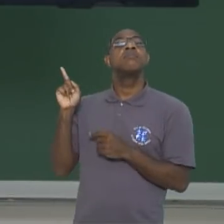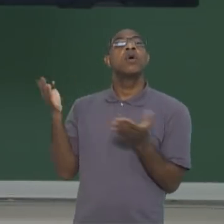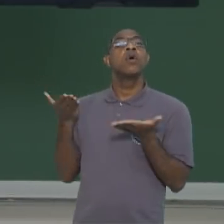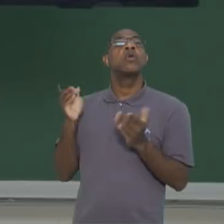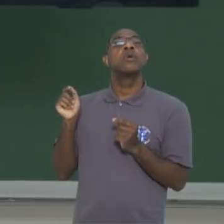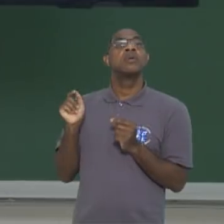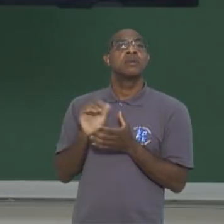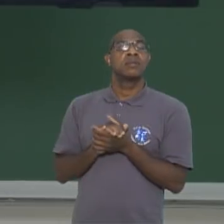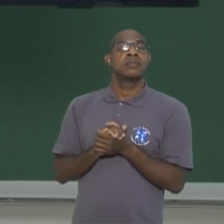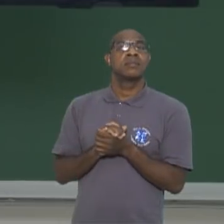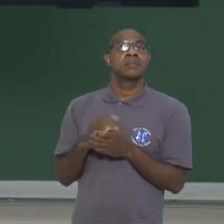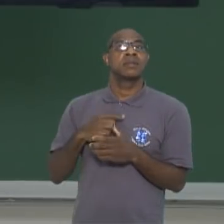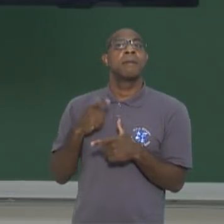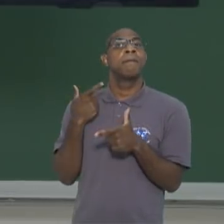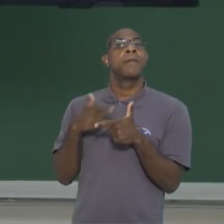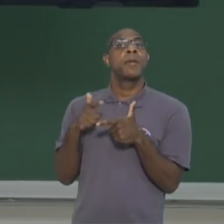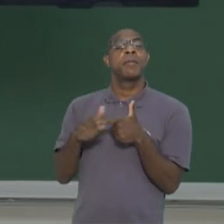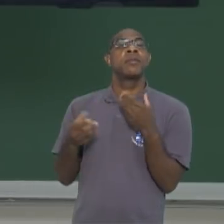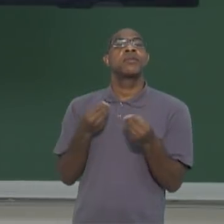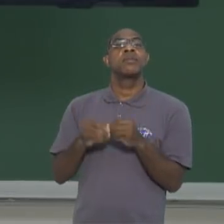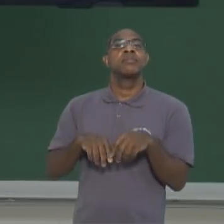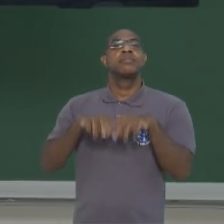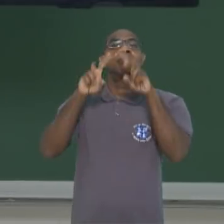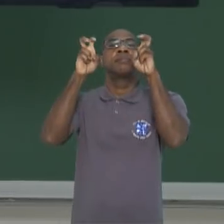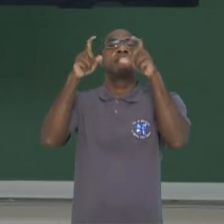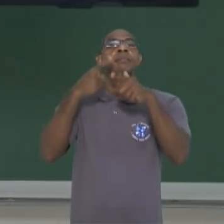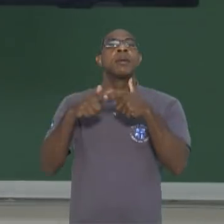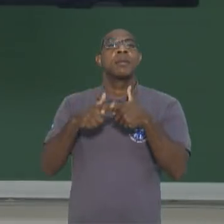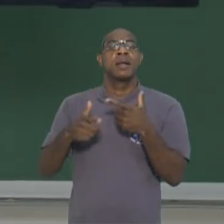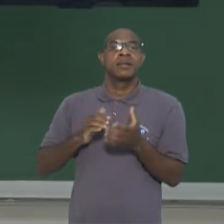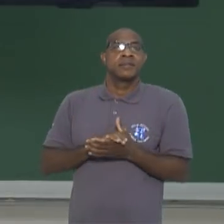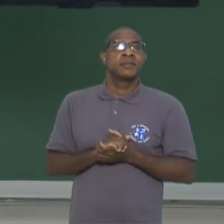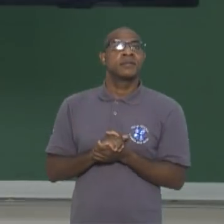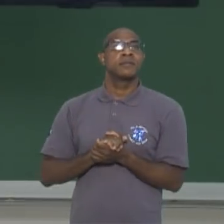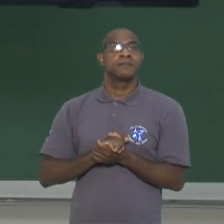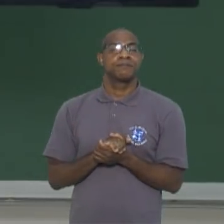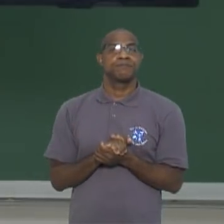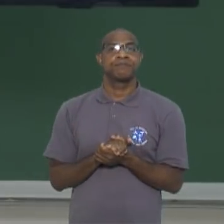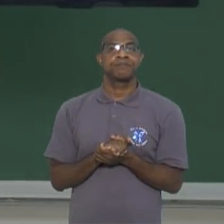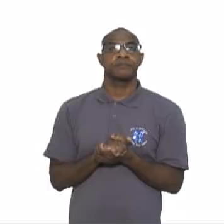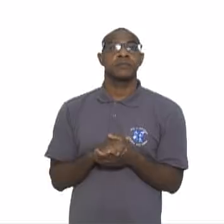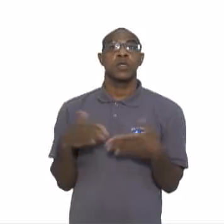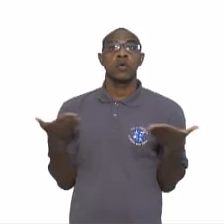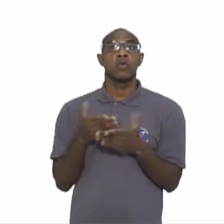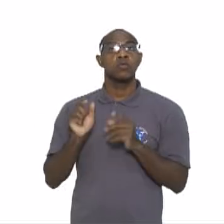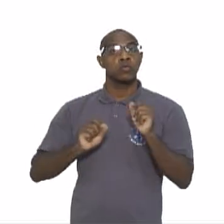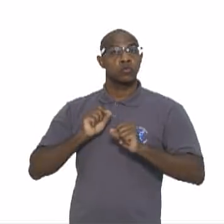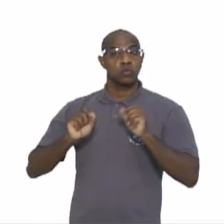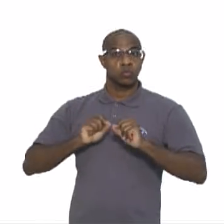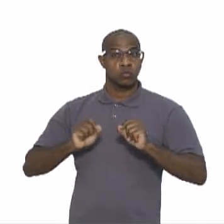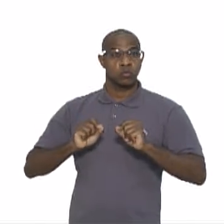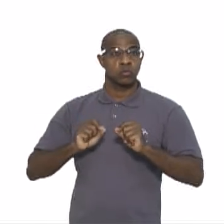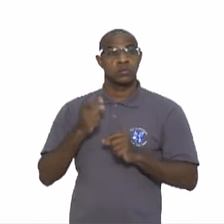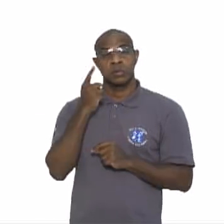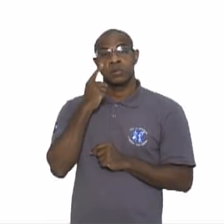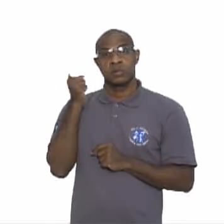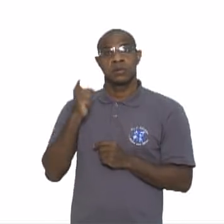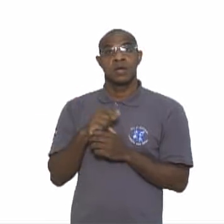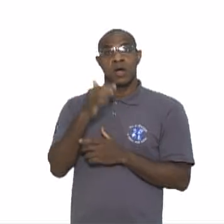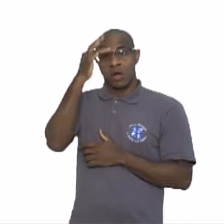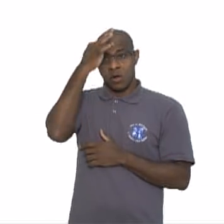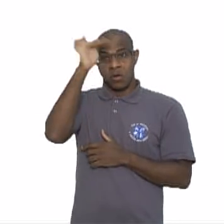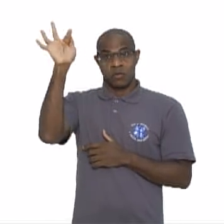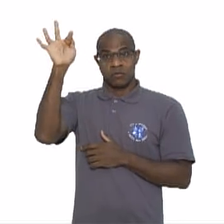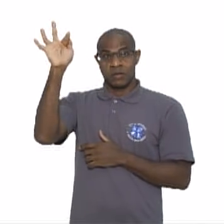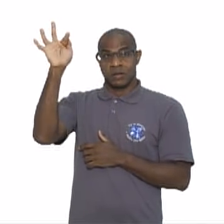a elaboração da nossa problemática, a questão que vai nortear a nossa aula. Então hoje nós analisaremos os francos,